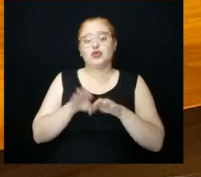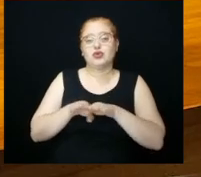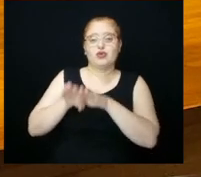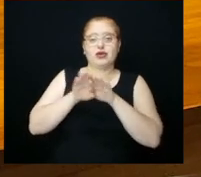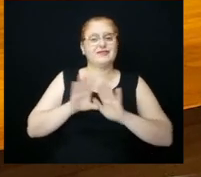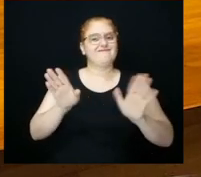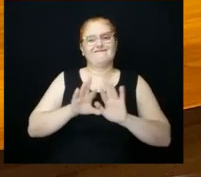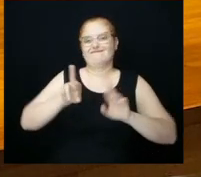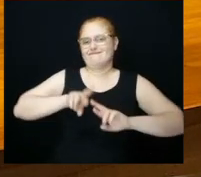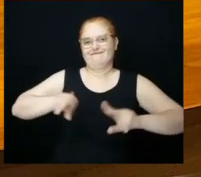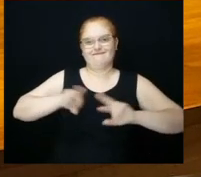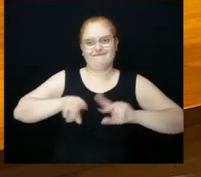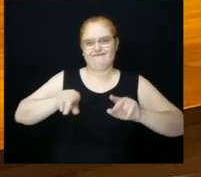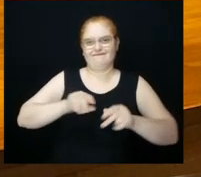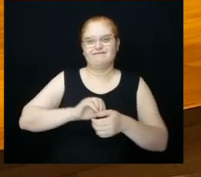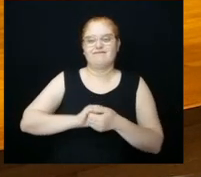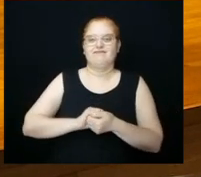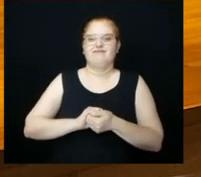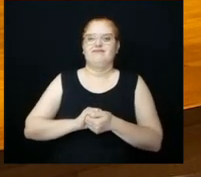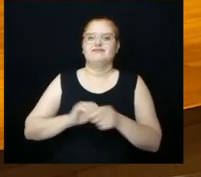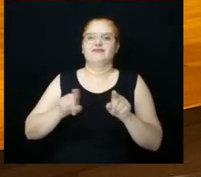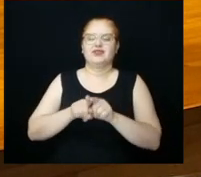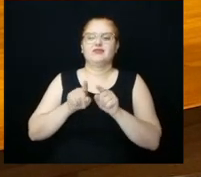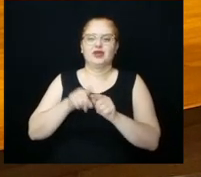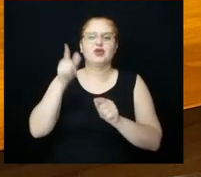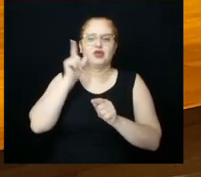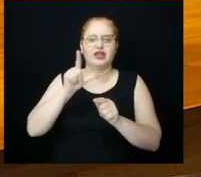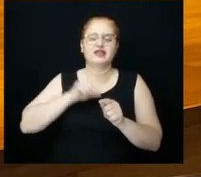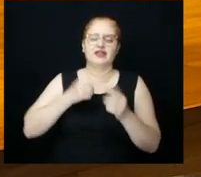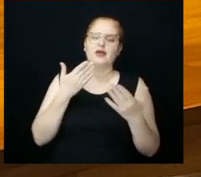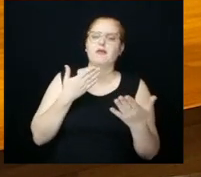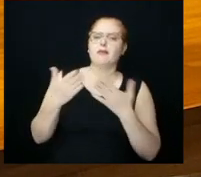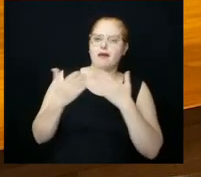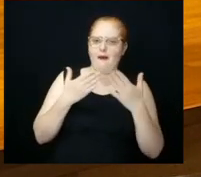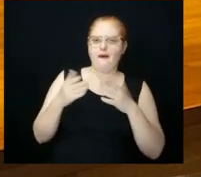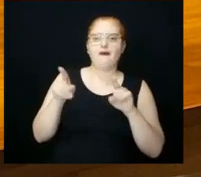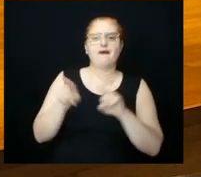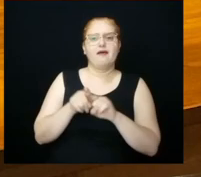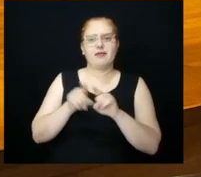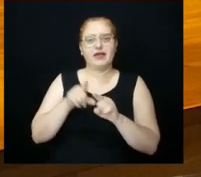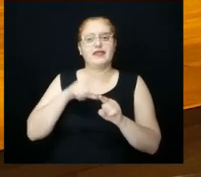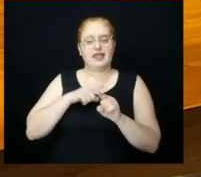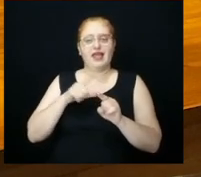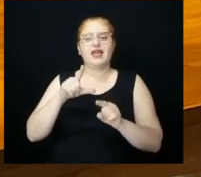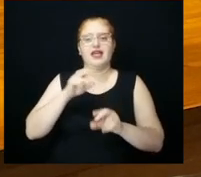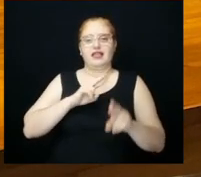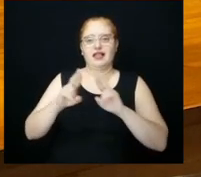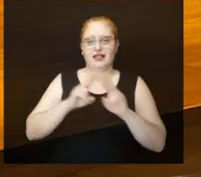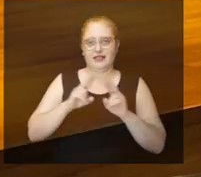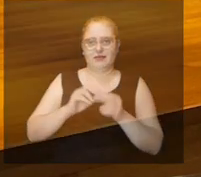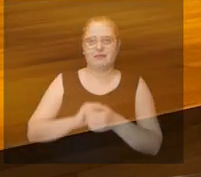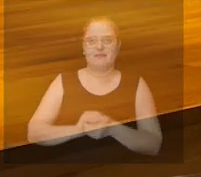iguais, não são. Então dá para fazer esse paralelo, até porque ela tem essa relação, né?